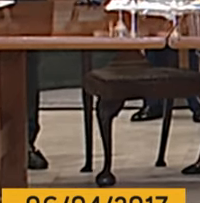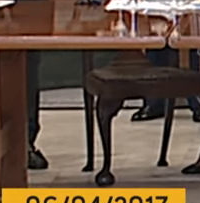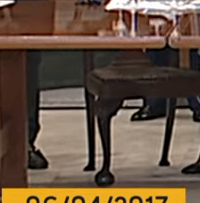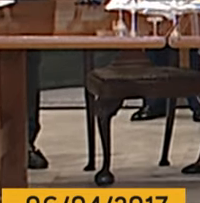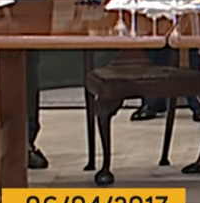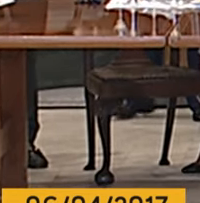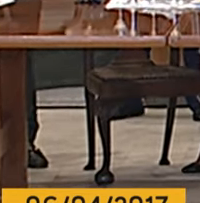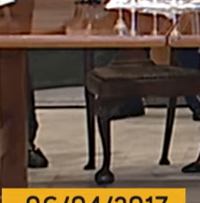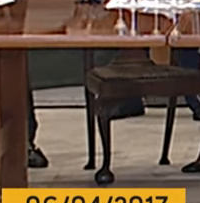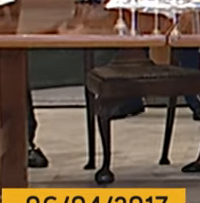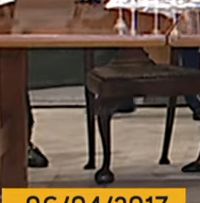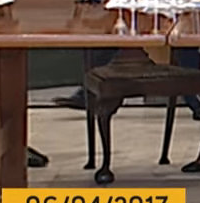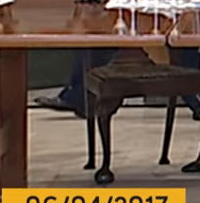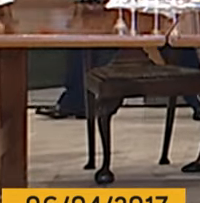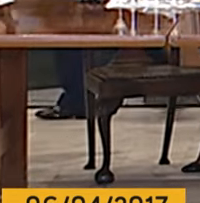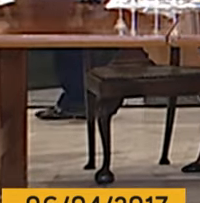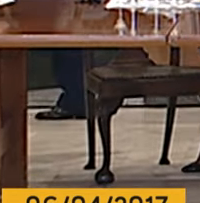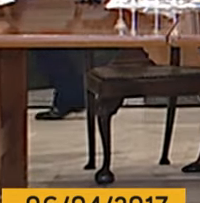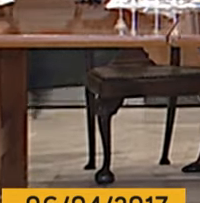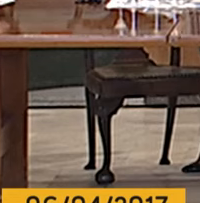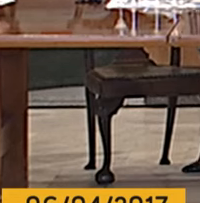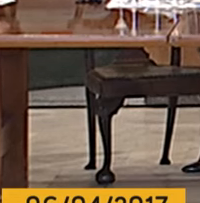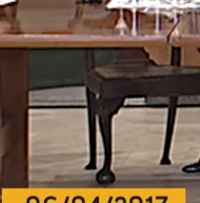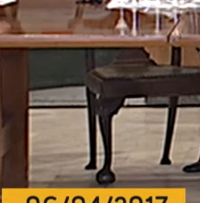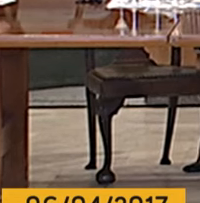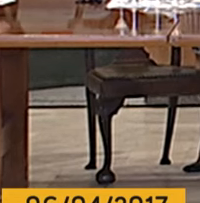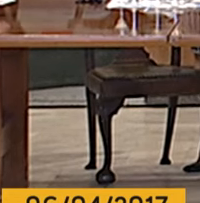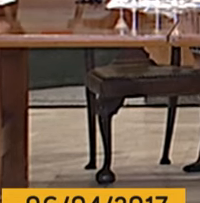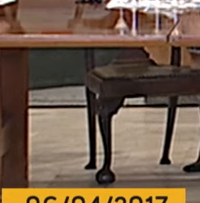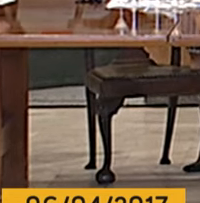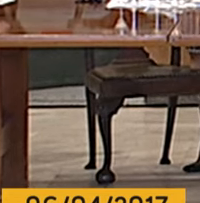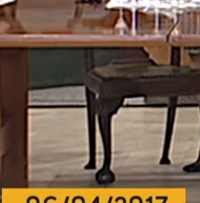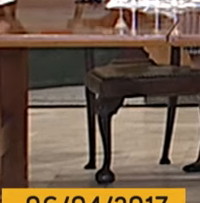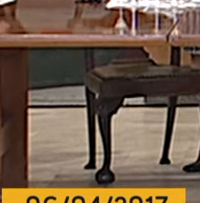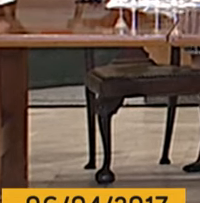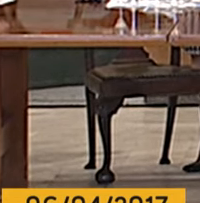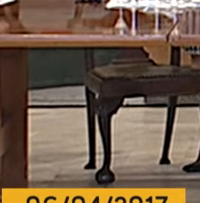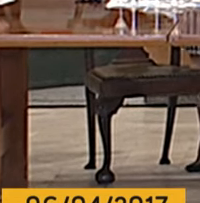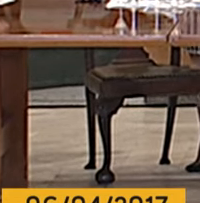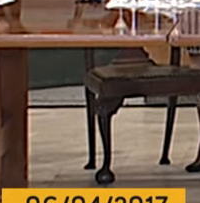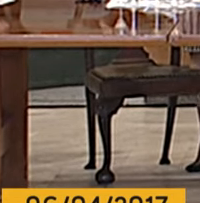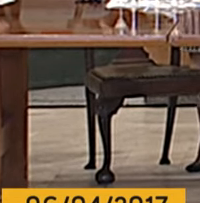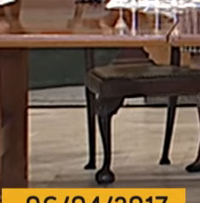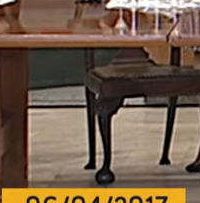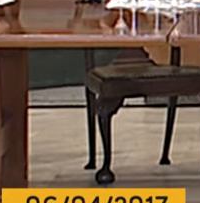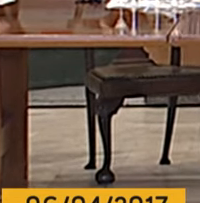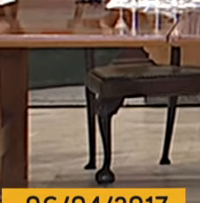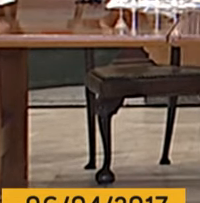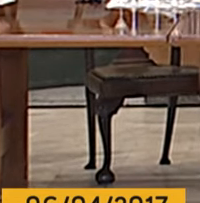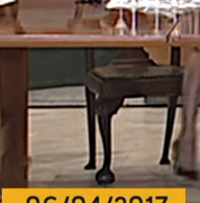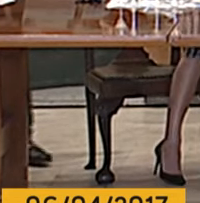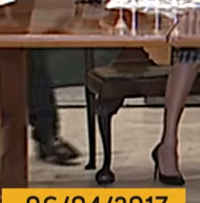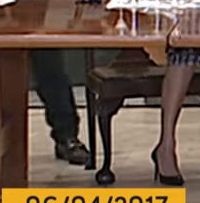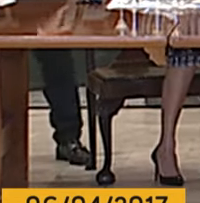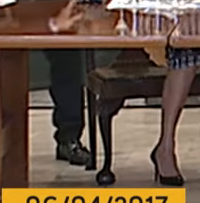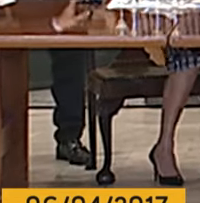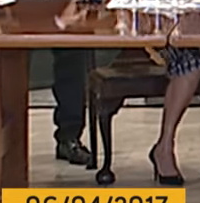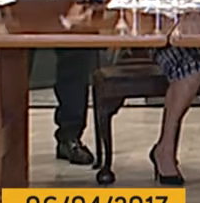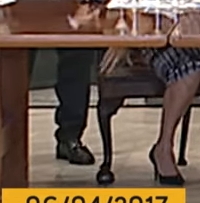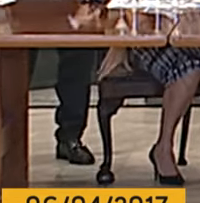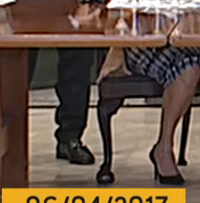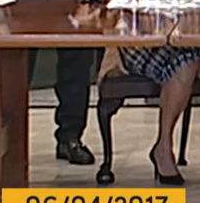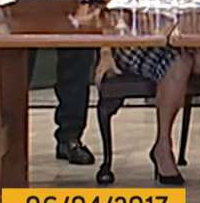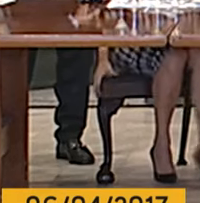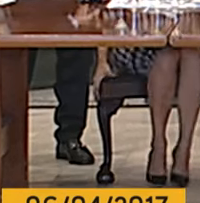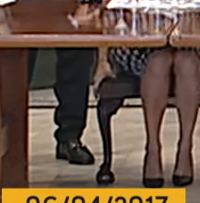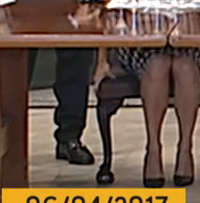discursar, falou sobre o interesse dos empresários suecos na economia brasileira. Com a palavra,